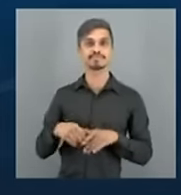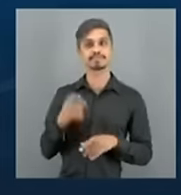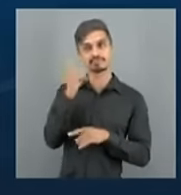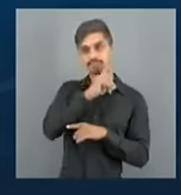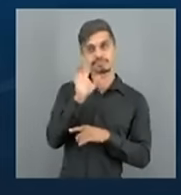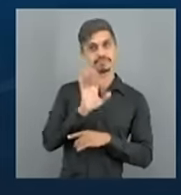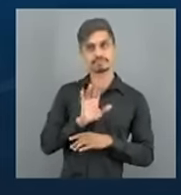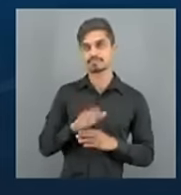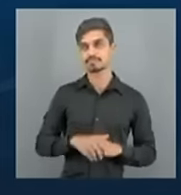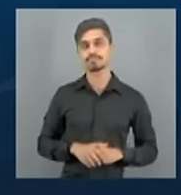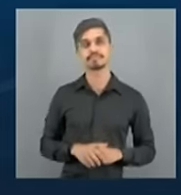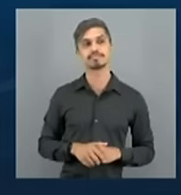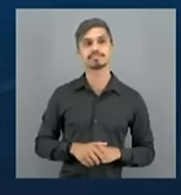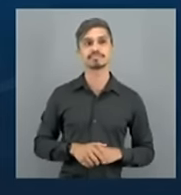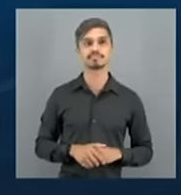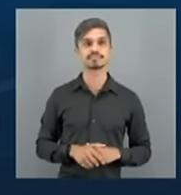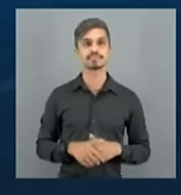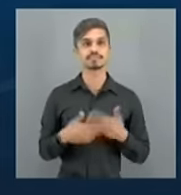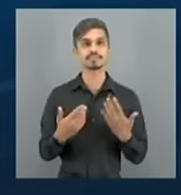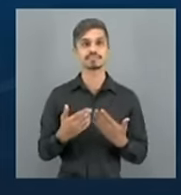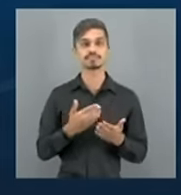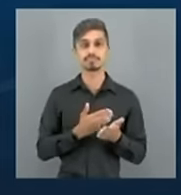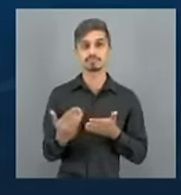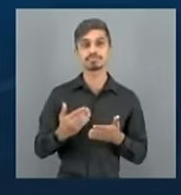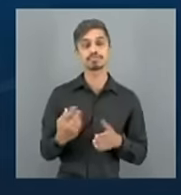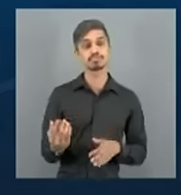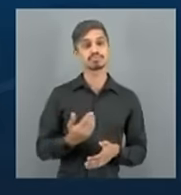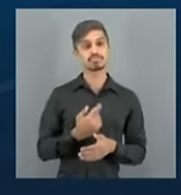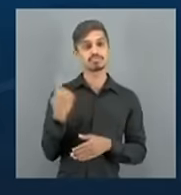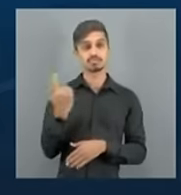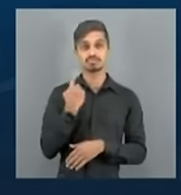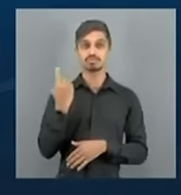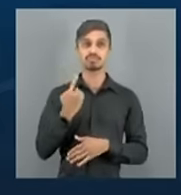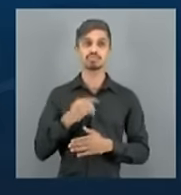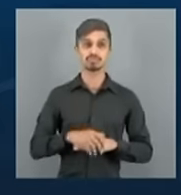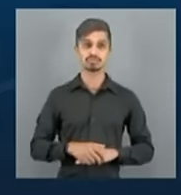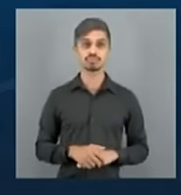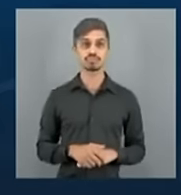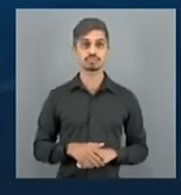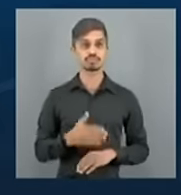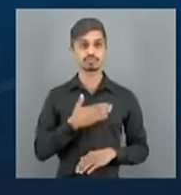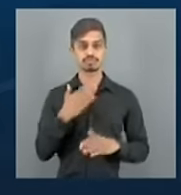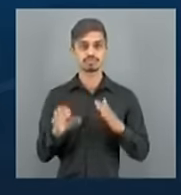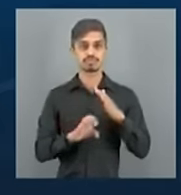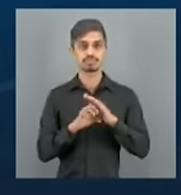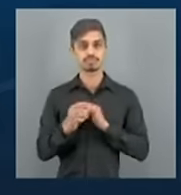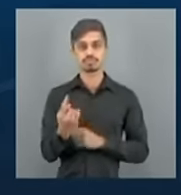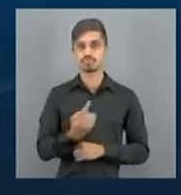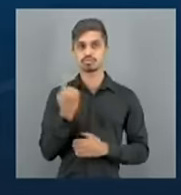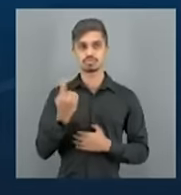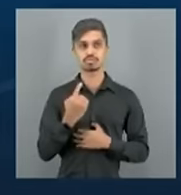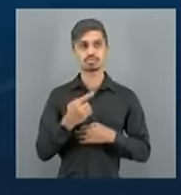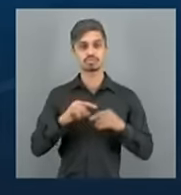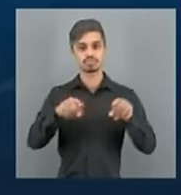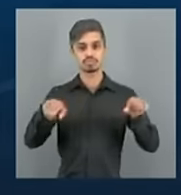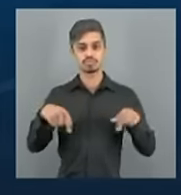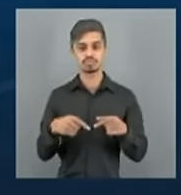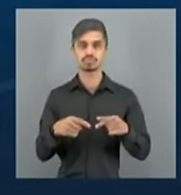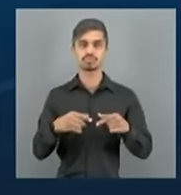você. Então, assim, a princípio comecei só, minha empresa só. Montei um escritório